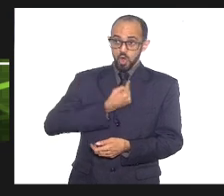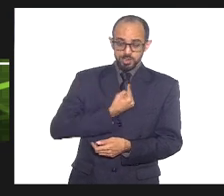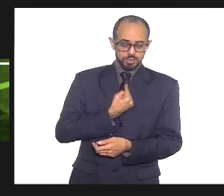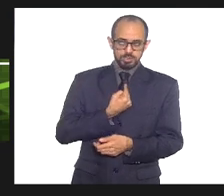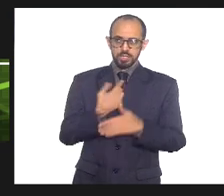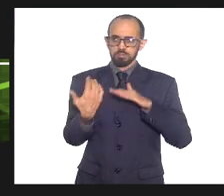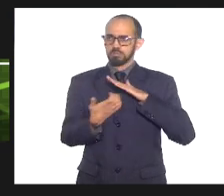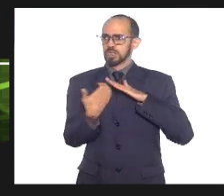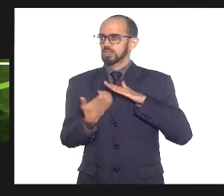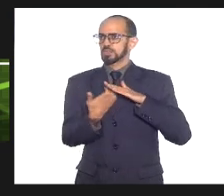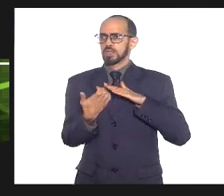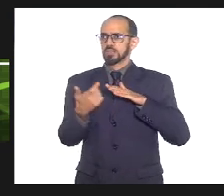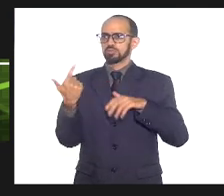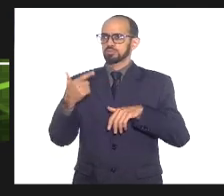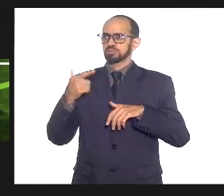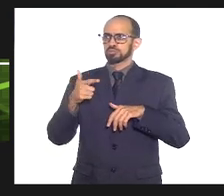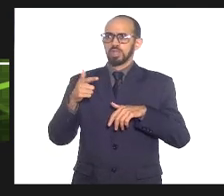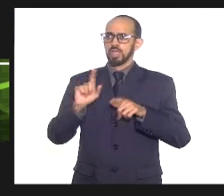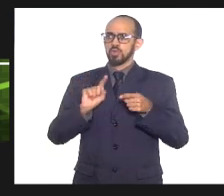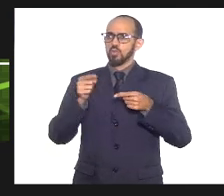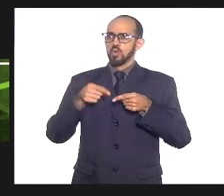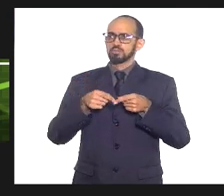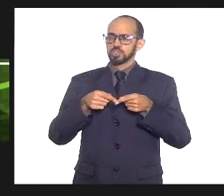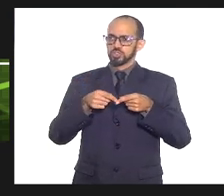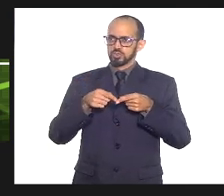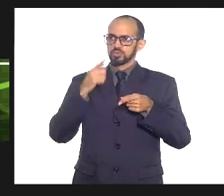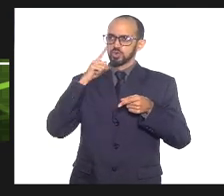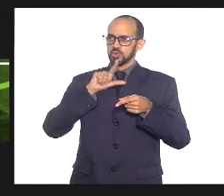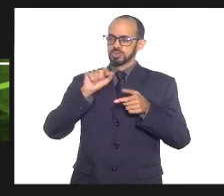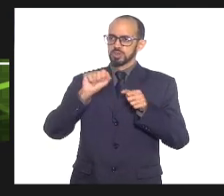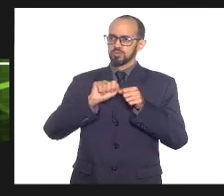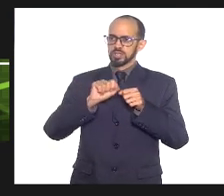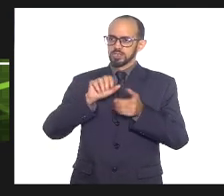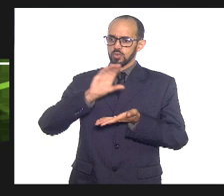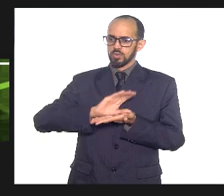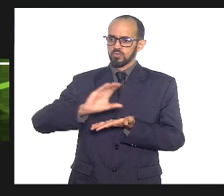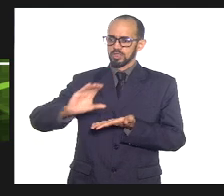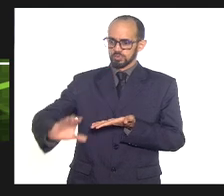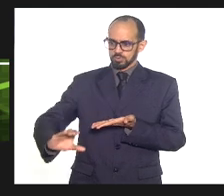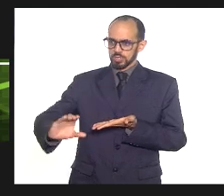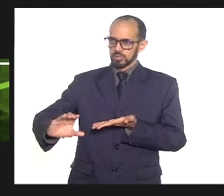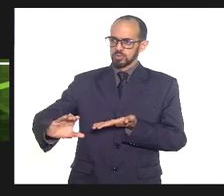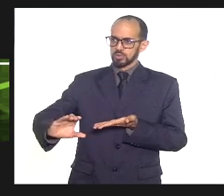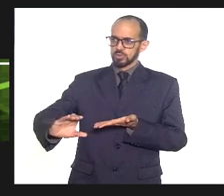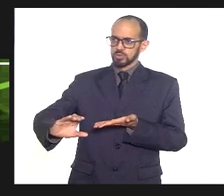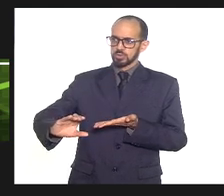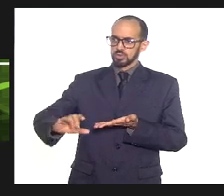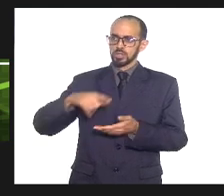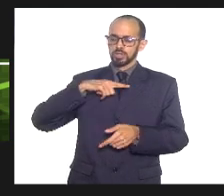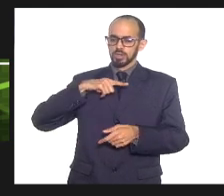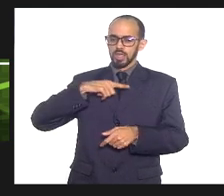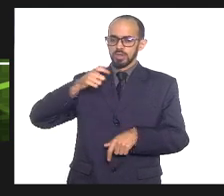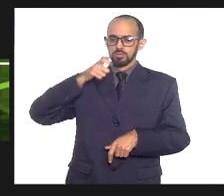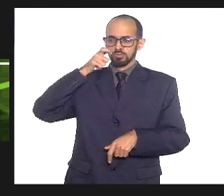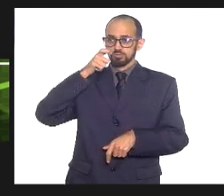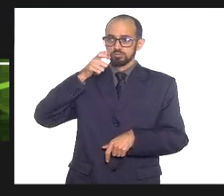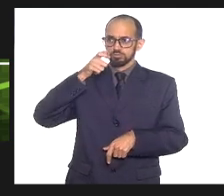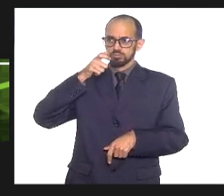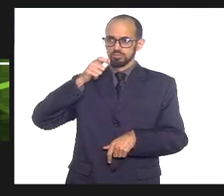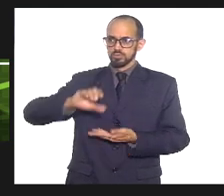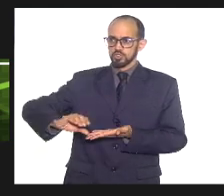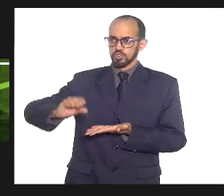termos um ativo onde foi feito um investimento e onde se tem uma expectativa de